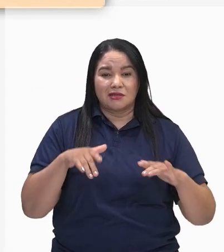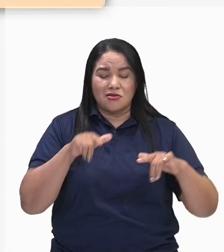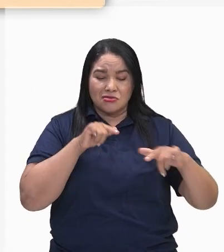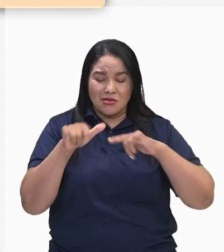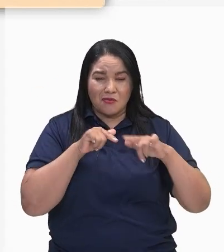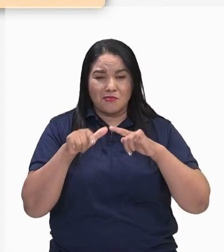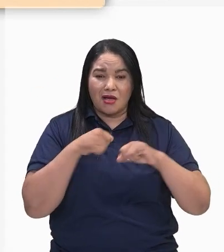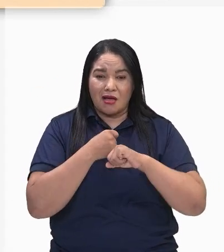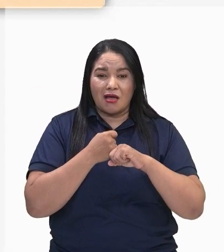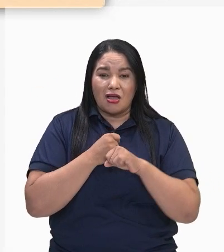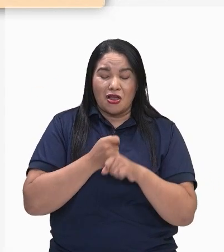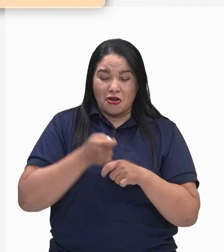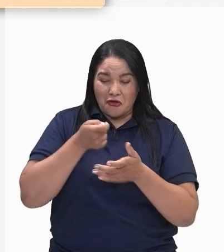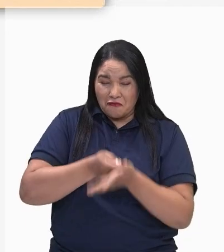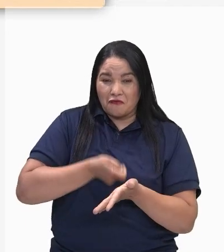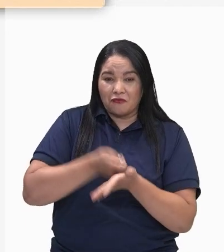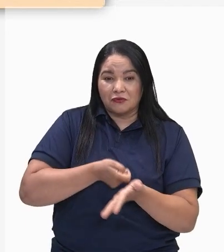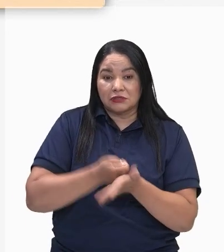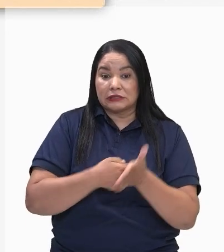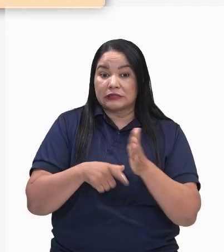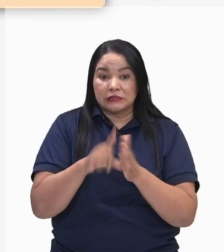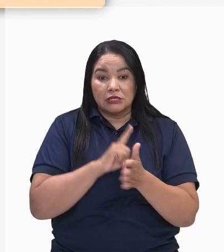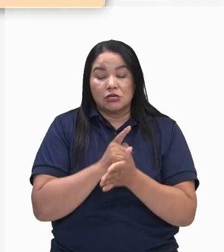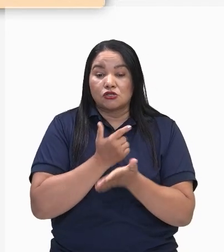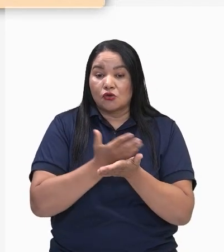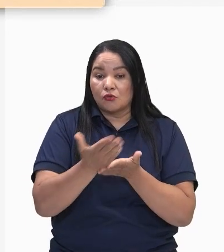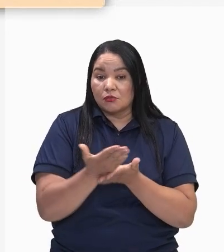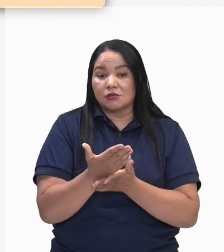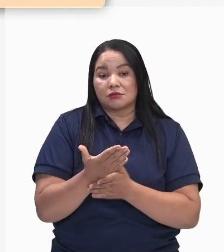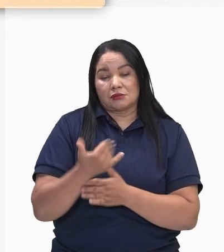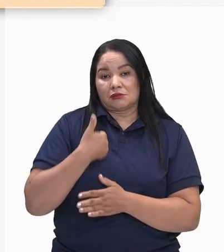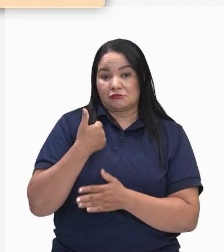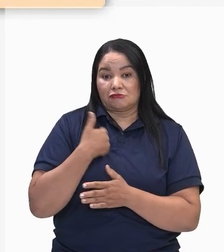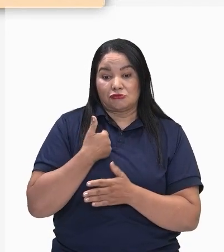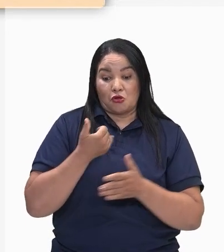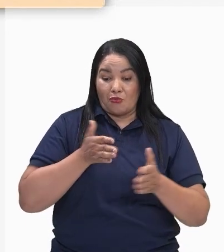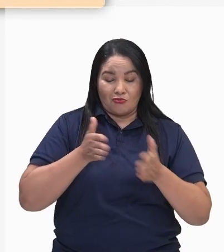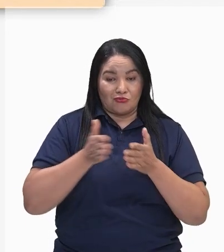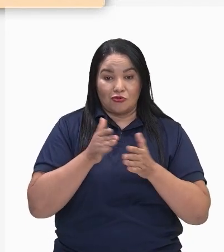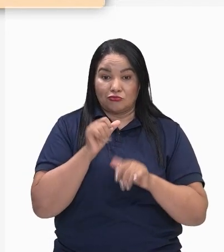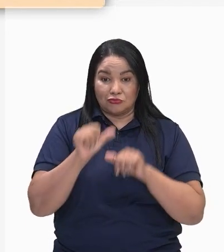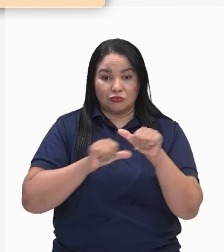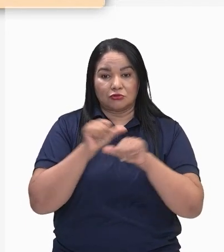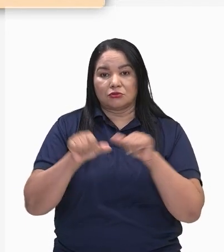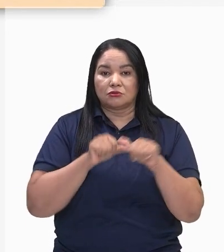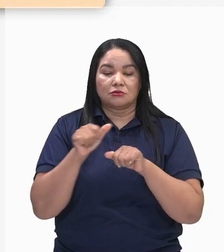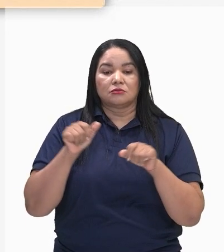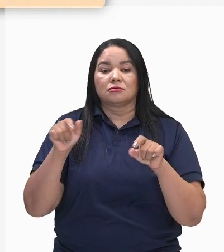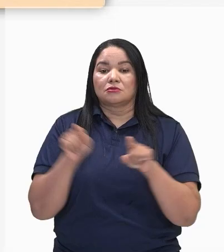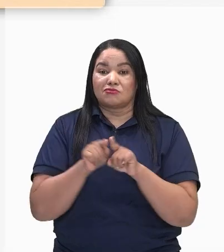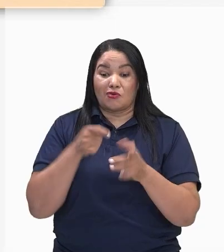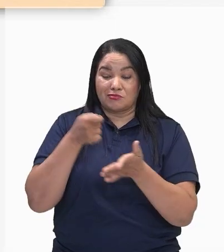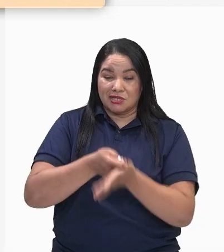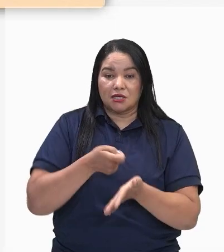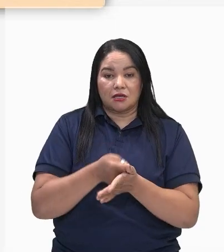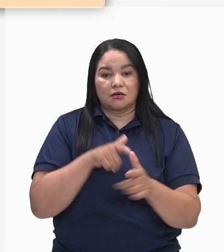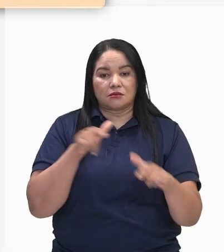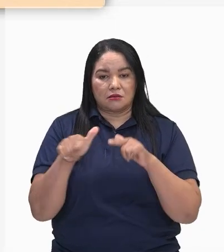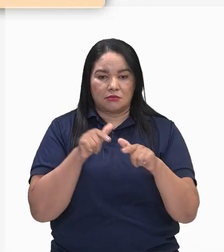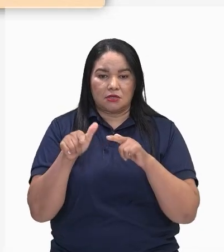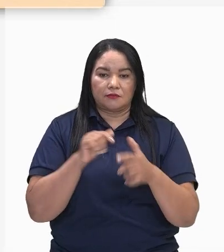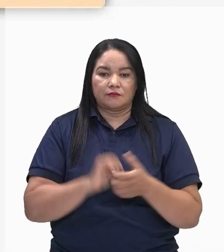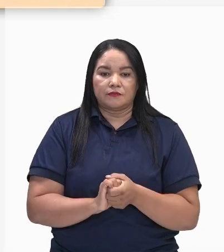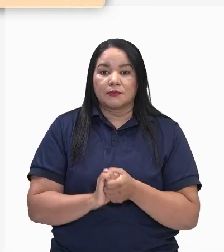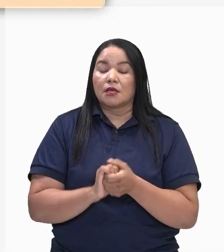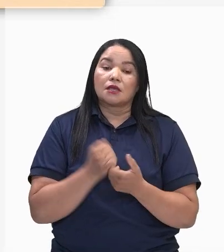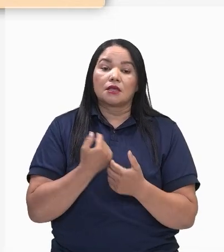forçados, mesmo antes de iniciarem ali a puberdade, de entrarem na fase da adolescência. E o propósito deste